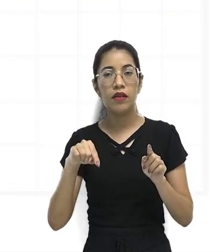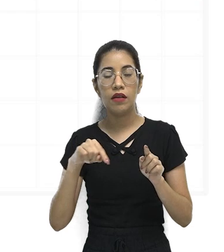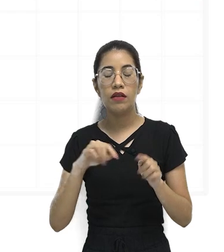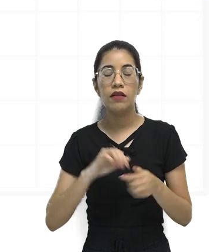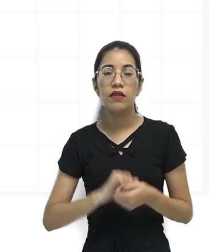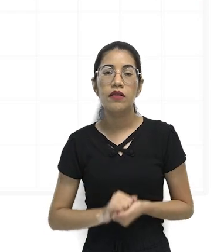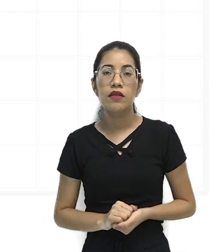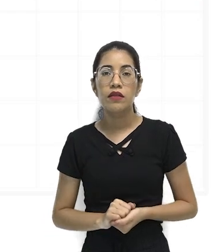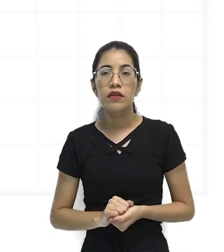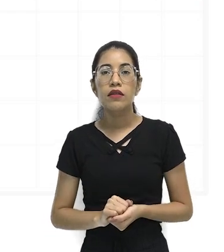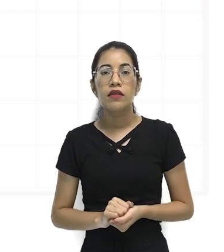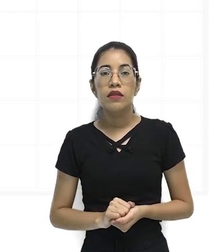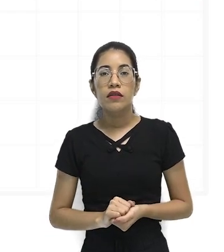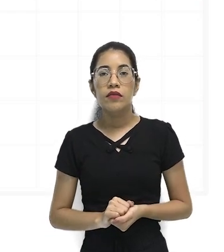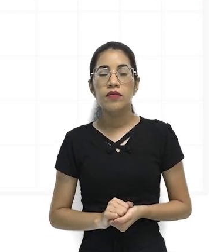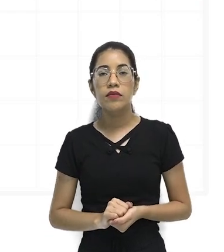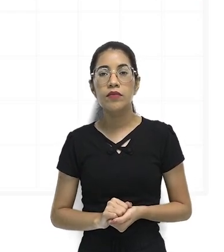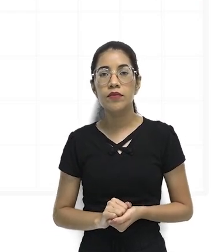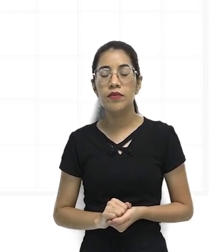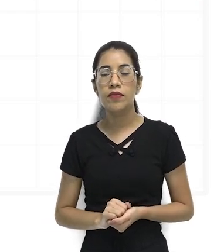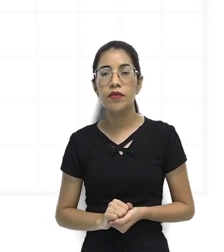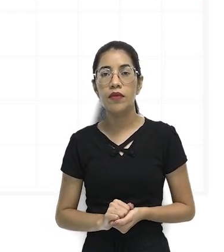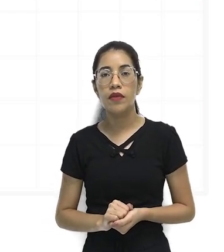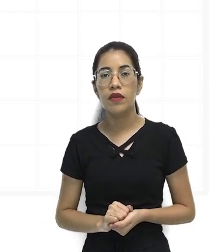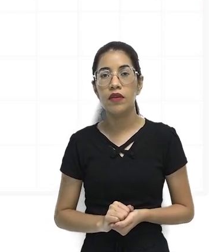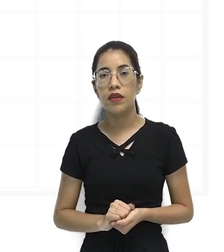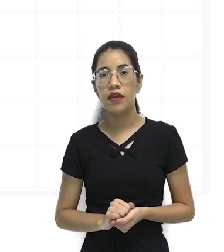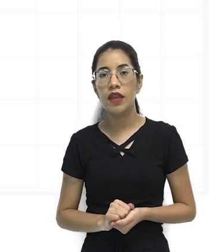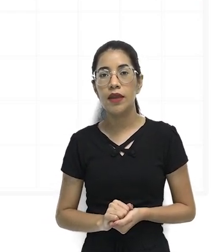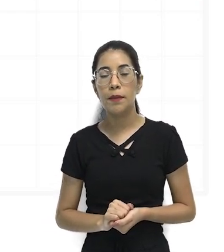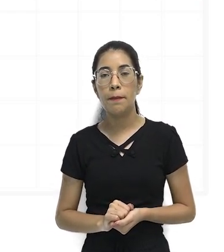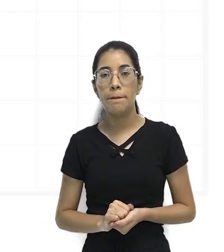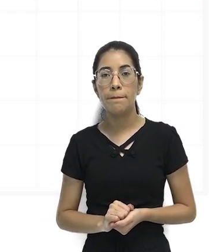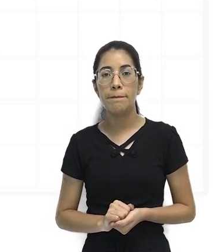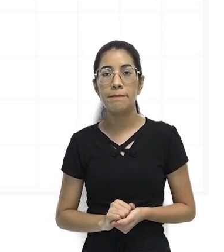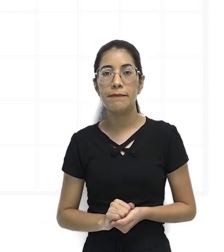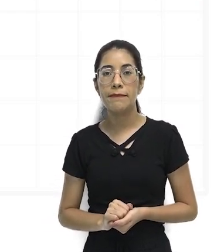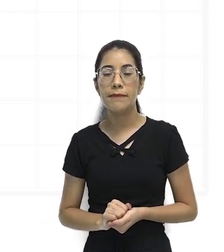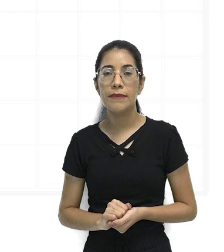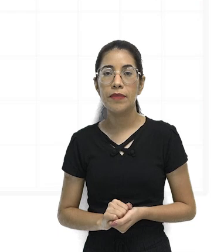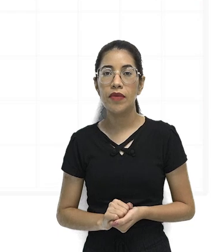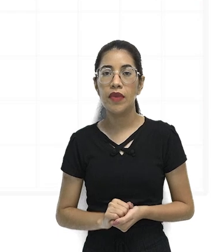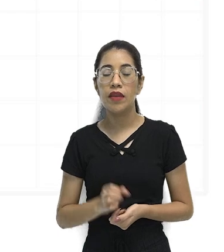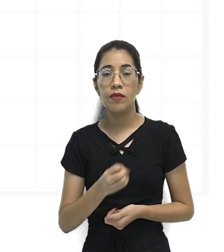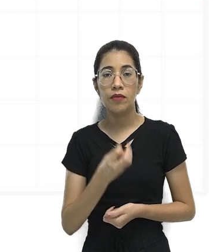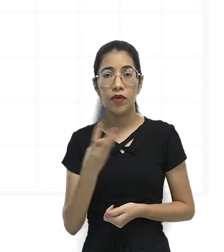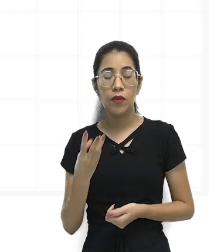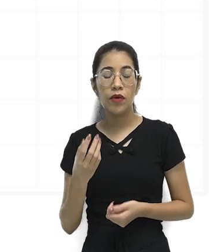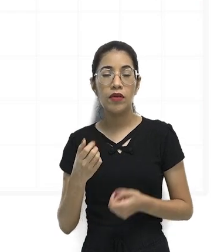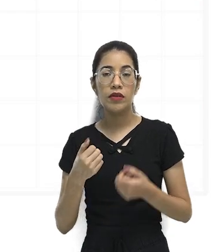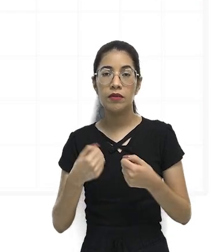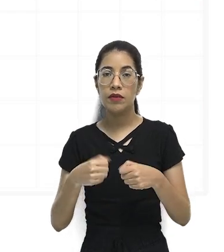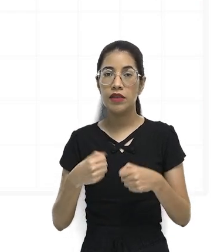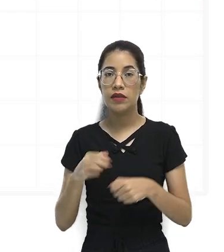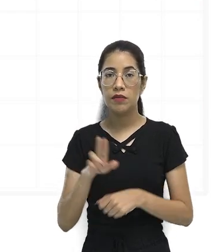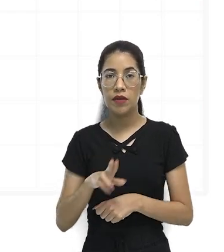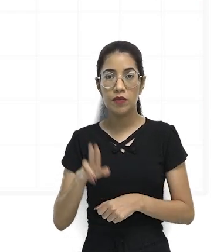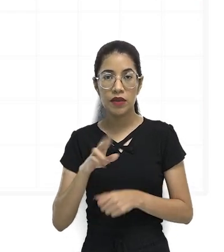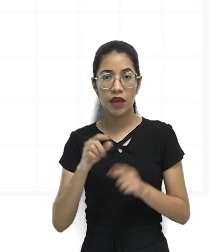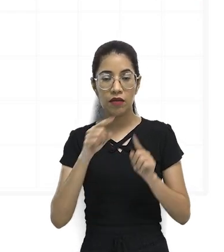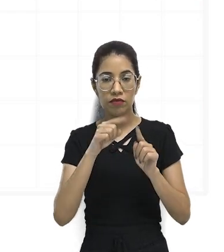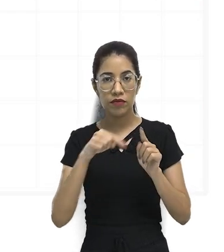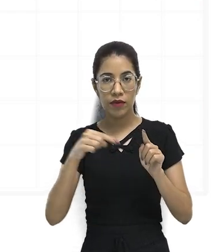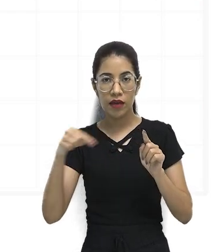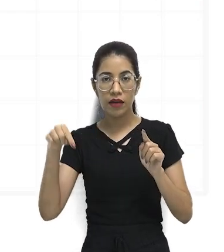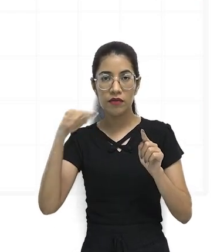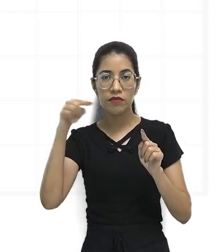para circular, né, toda essa malha quadriculada. Tá? Quantos metros de fita serão necessários para